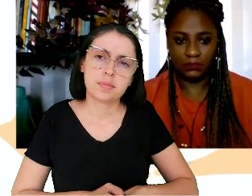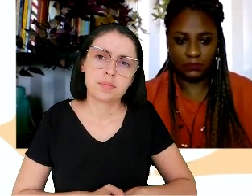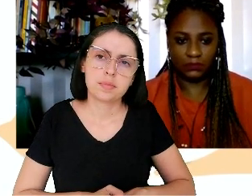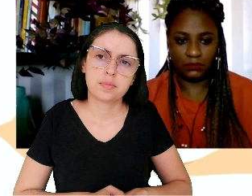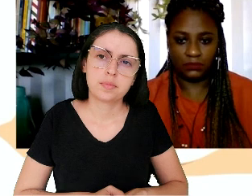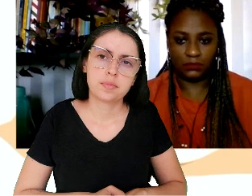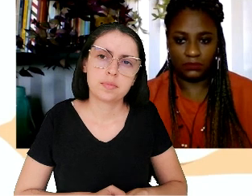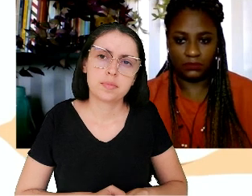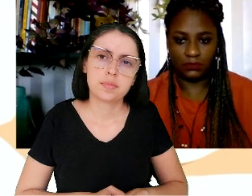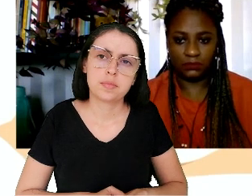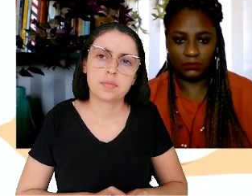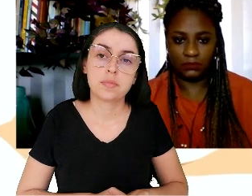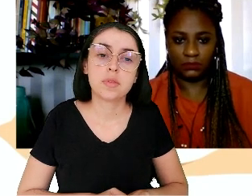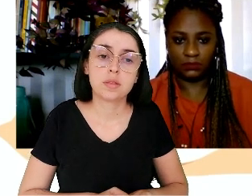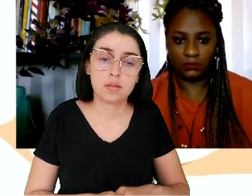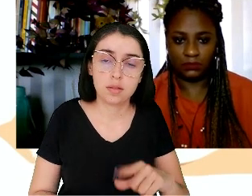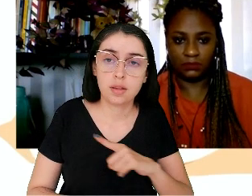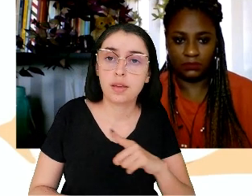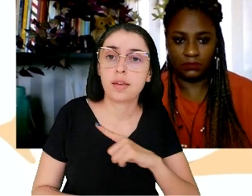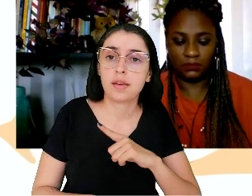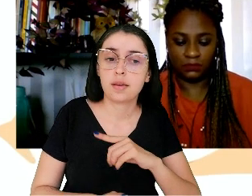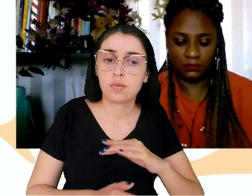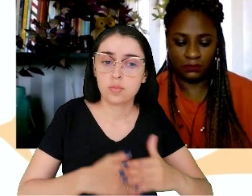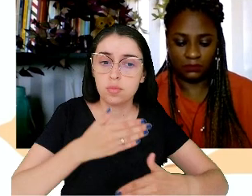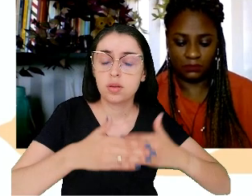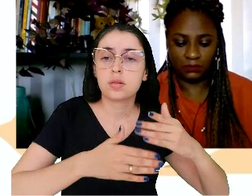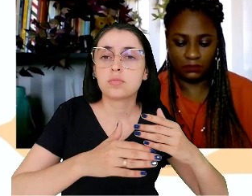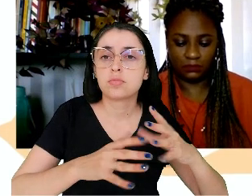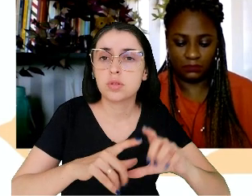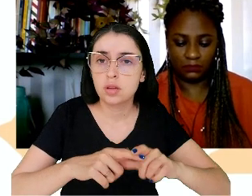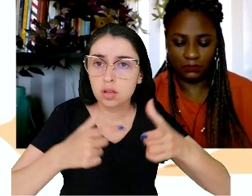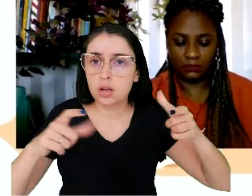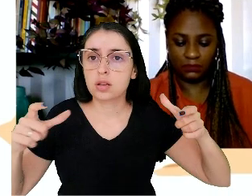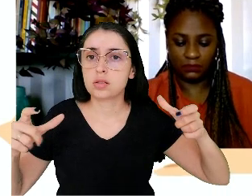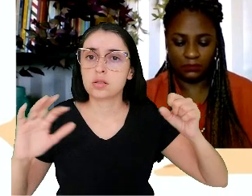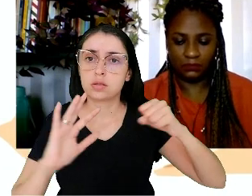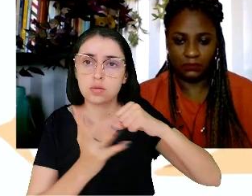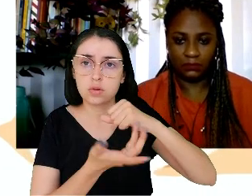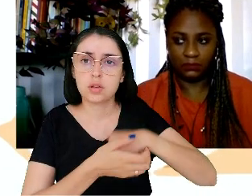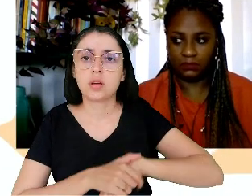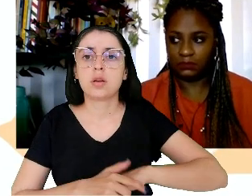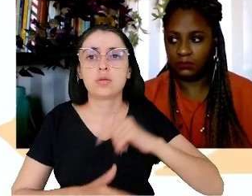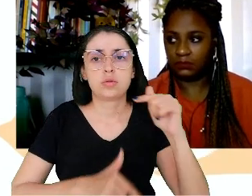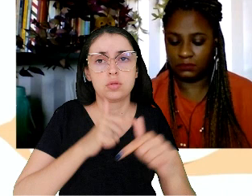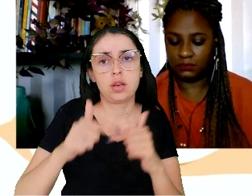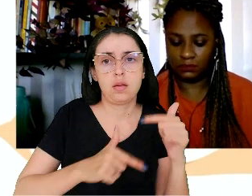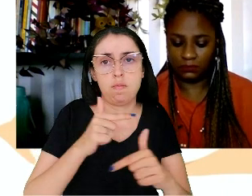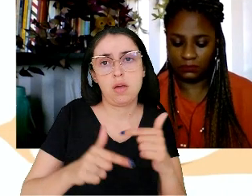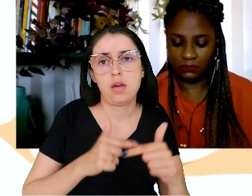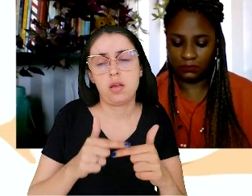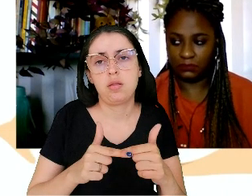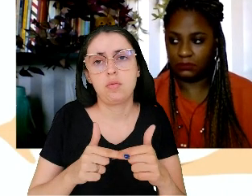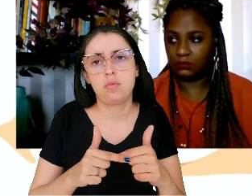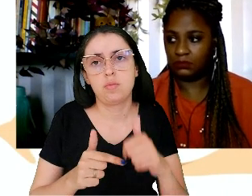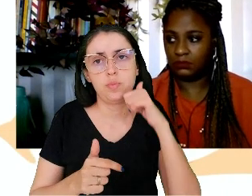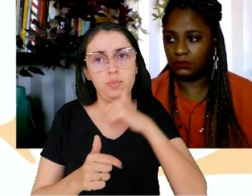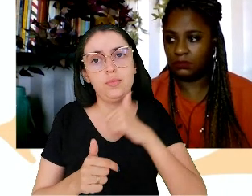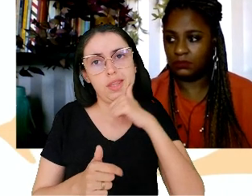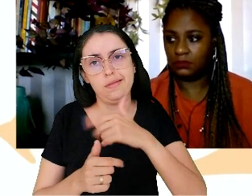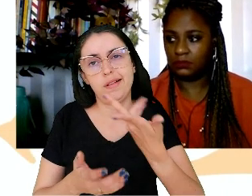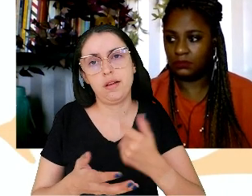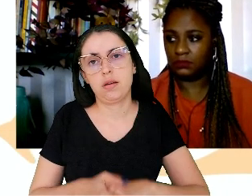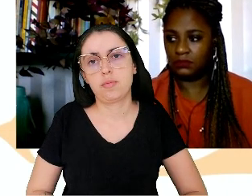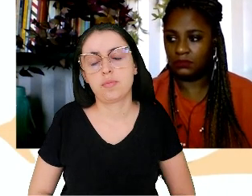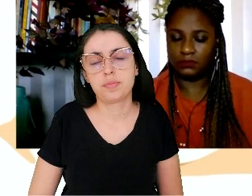de que havia, a partir da pandemia, um aumento da carga de trabalho para